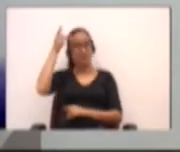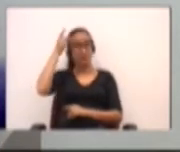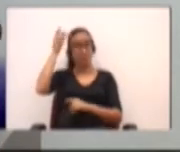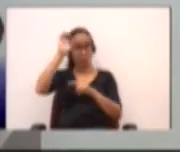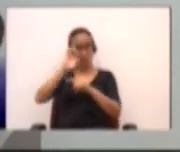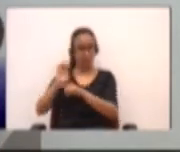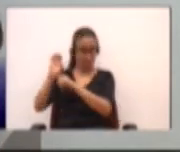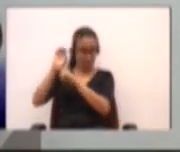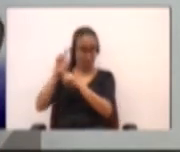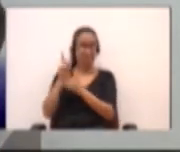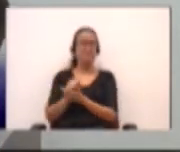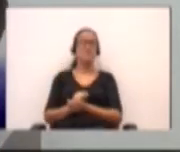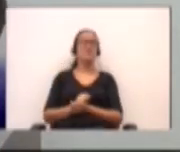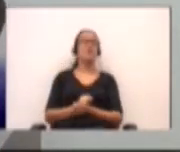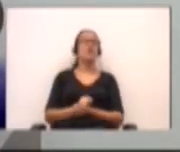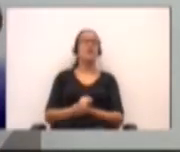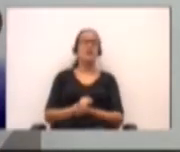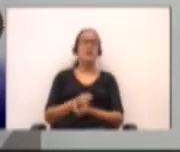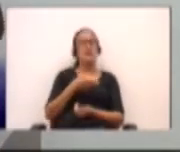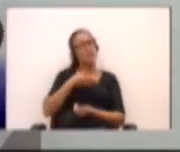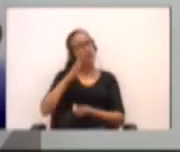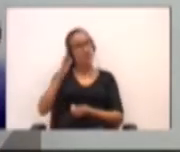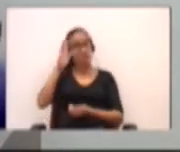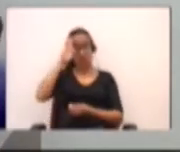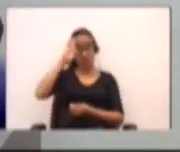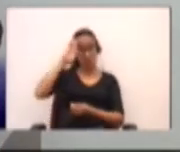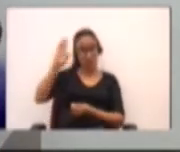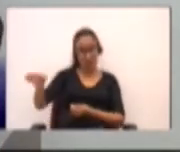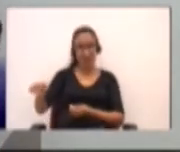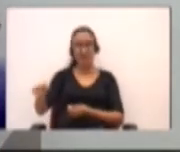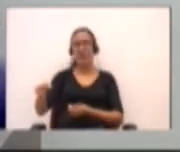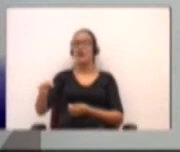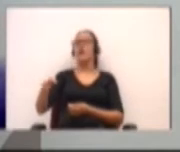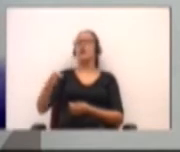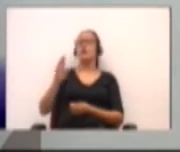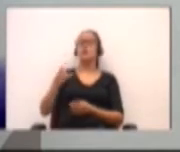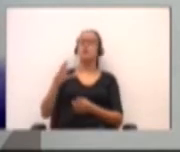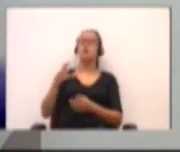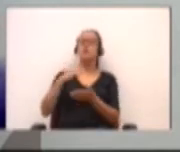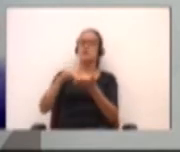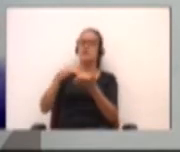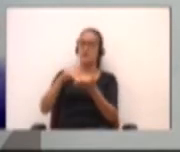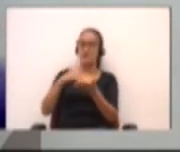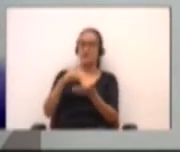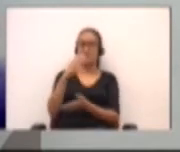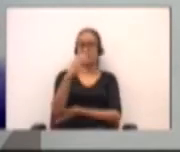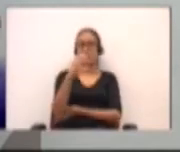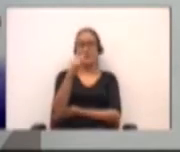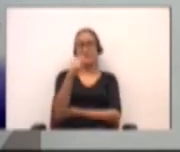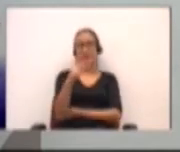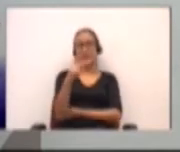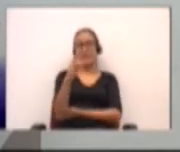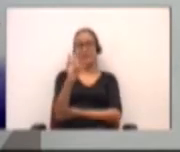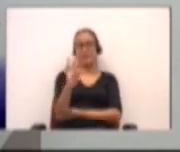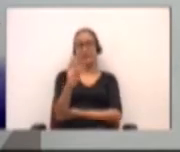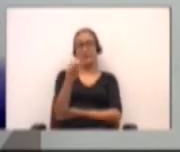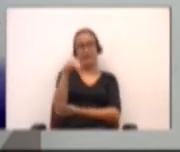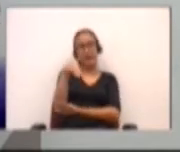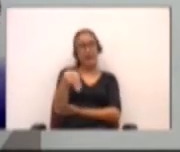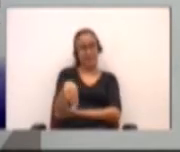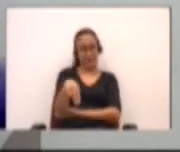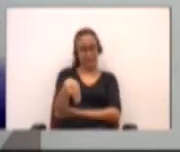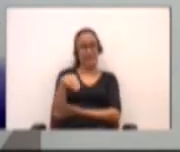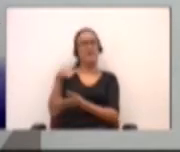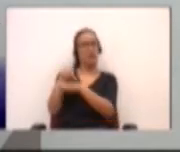Marco Aurélio, e nós vamos estar indo agora diretamente com o secretário da CPTM, tá, de transportes, para ter um